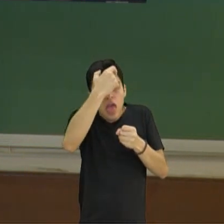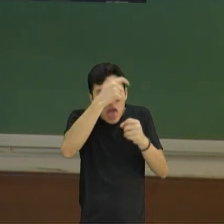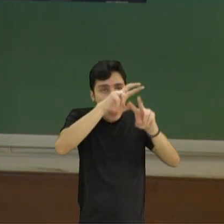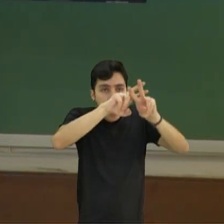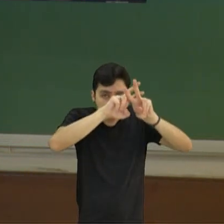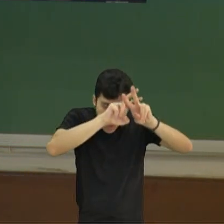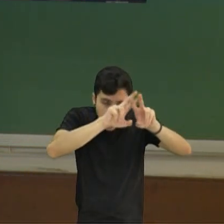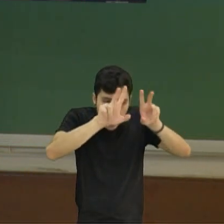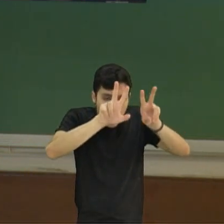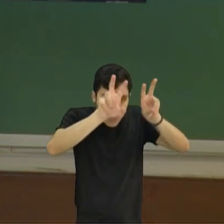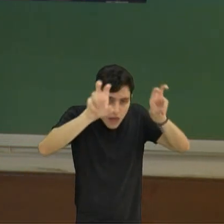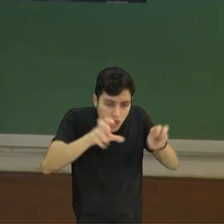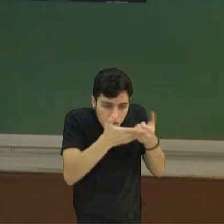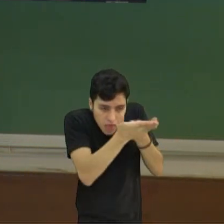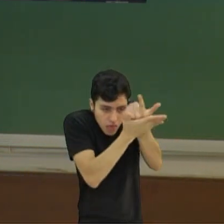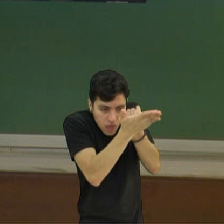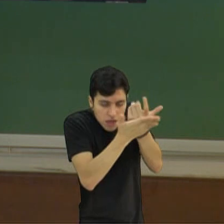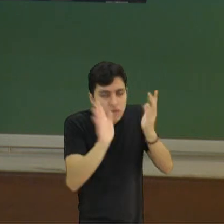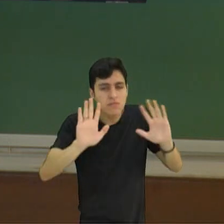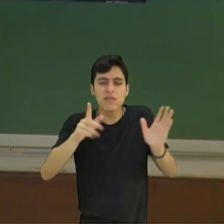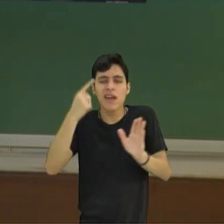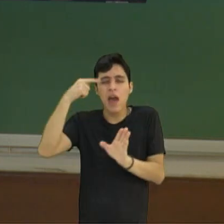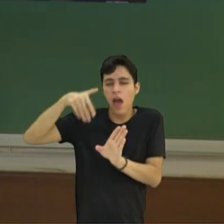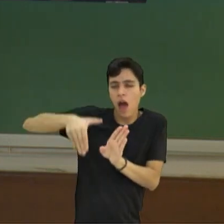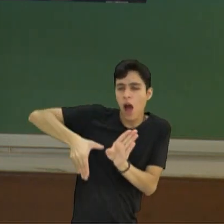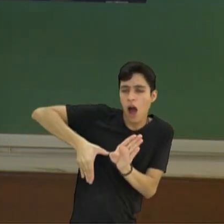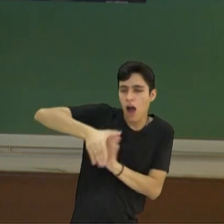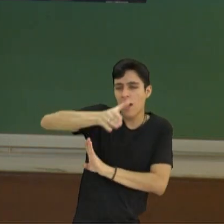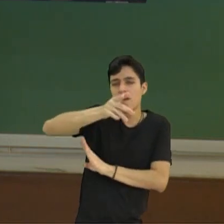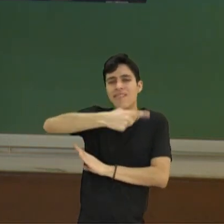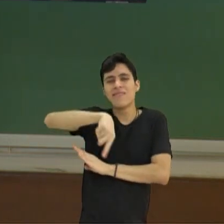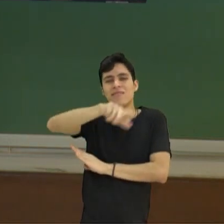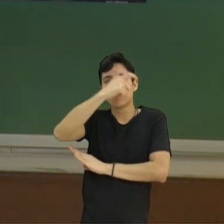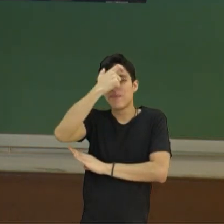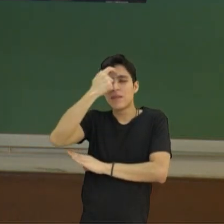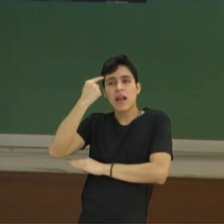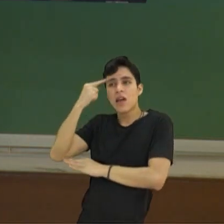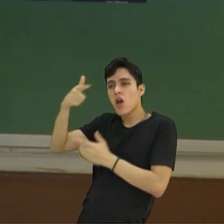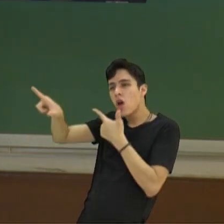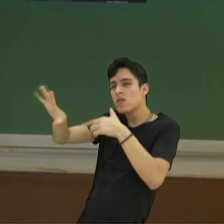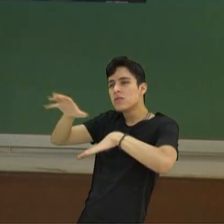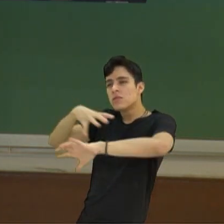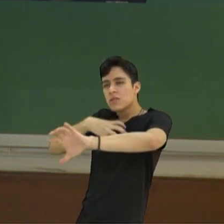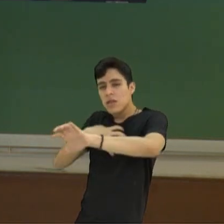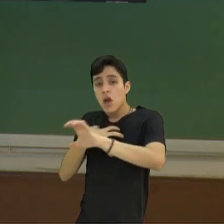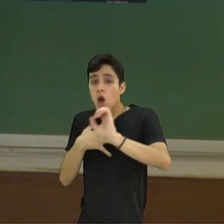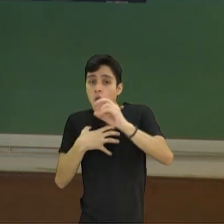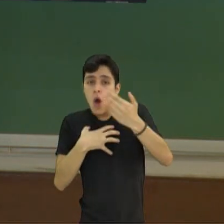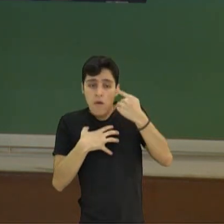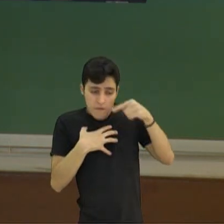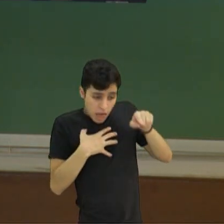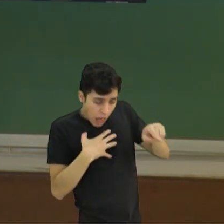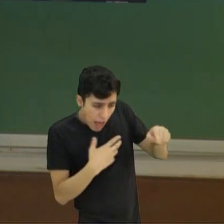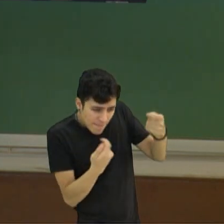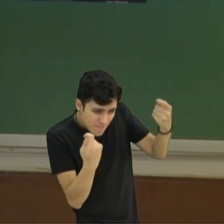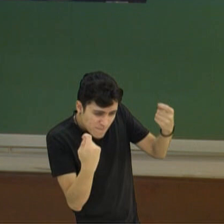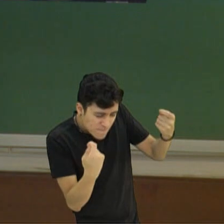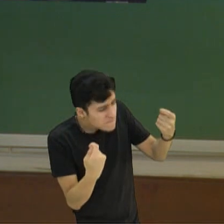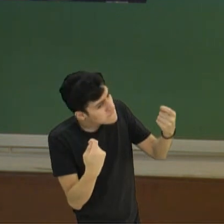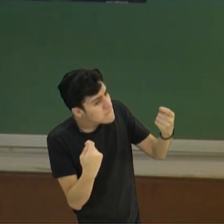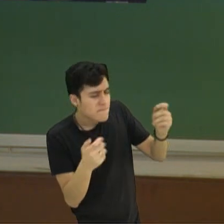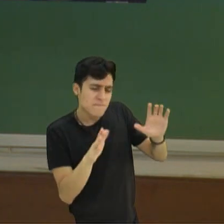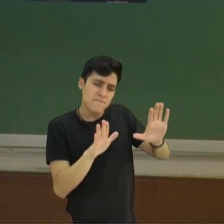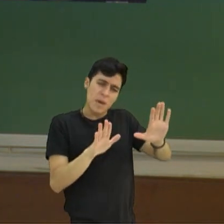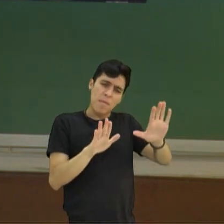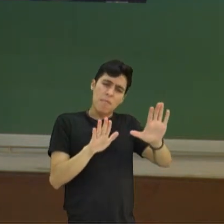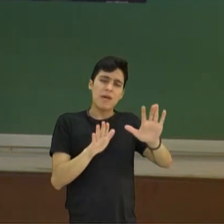levarem o consumismo para a sua vida, como pensar nos outros ou ver se aquilo realmente é necessário.